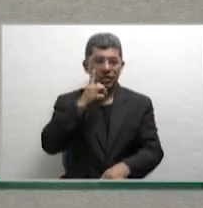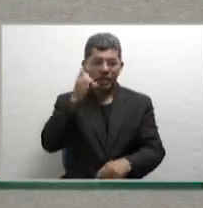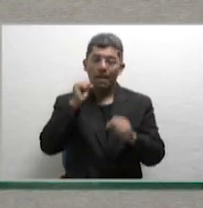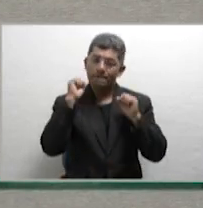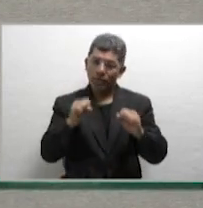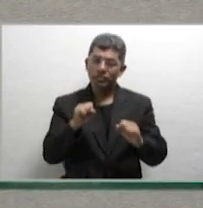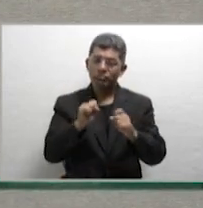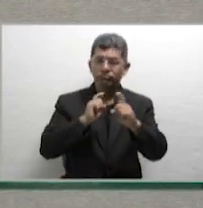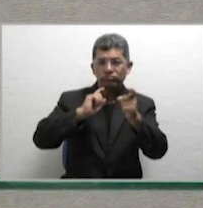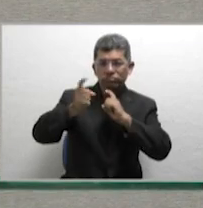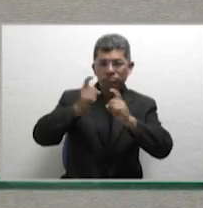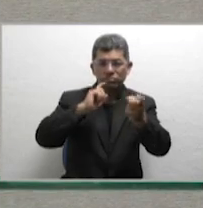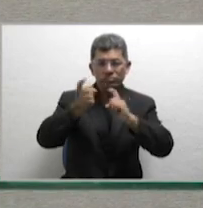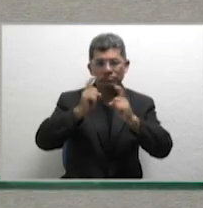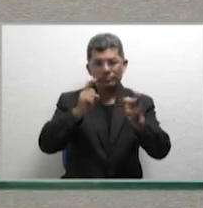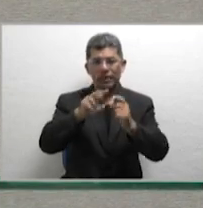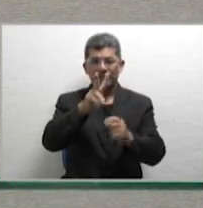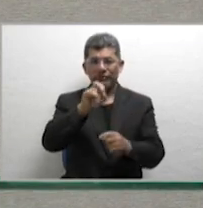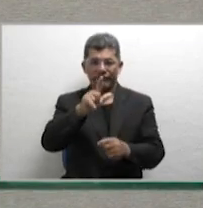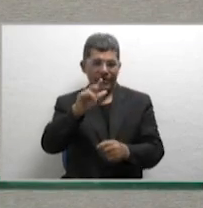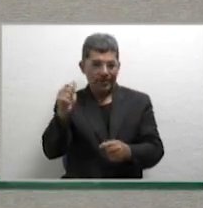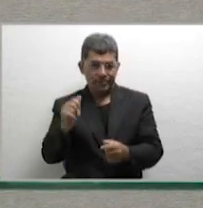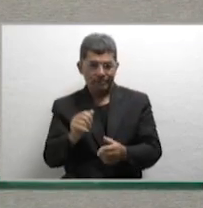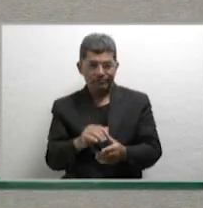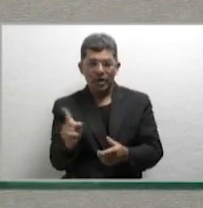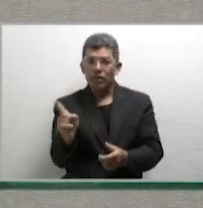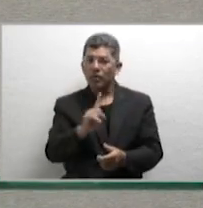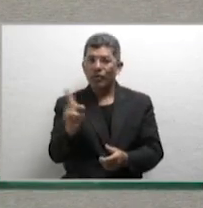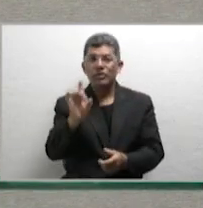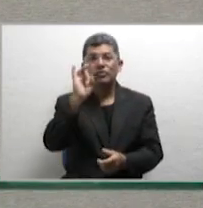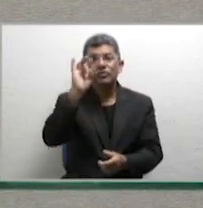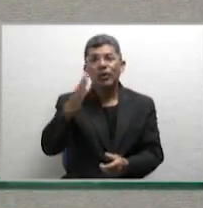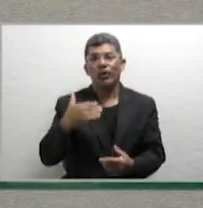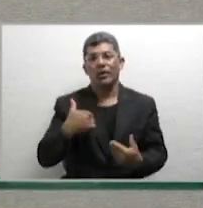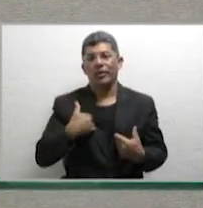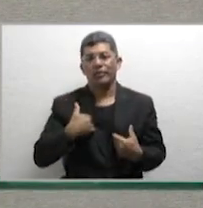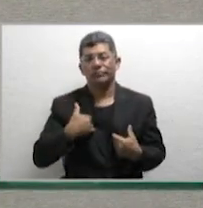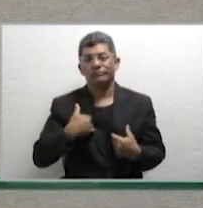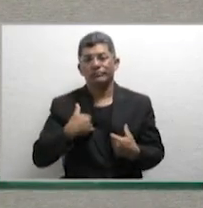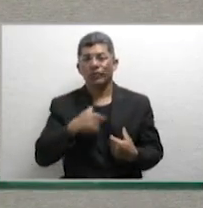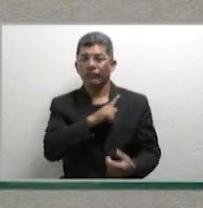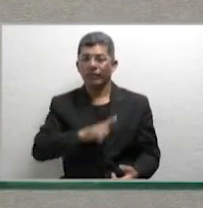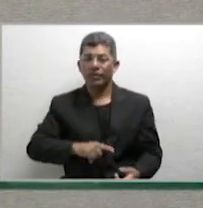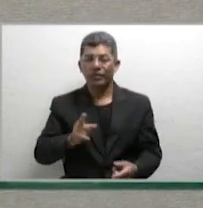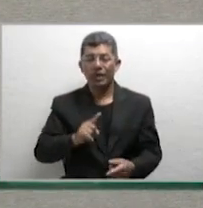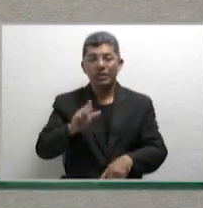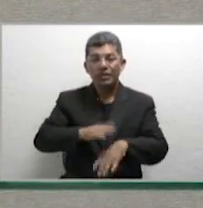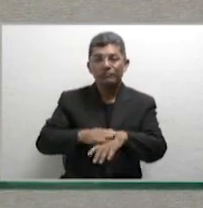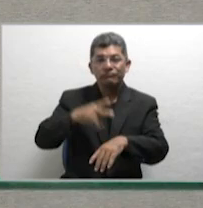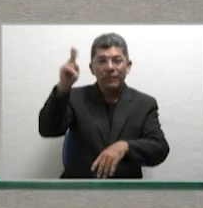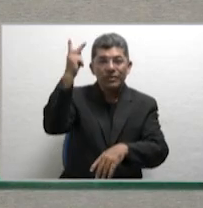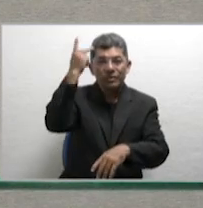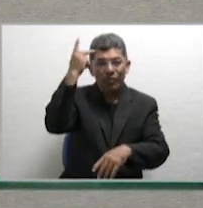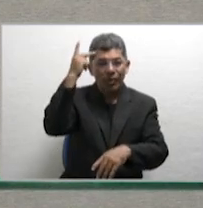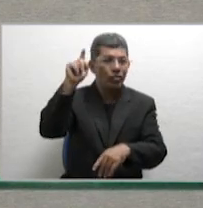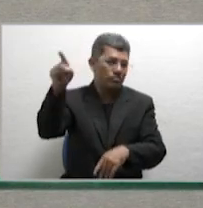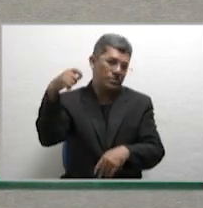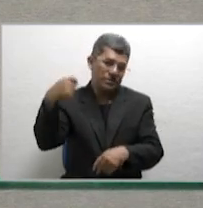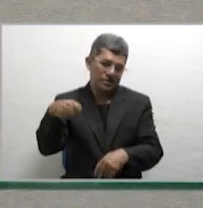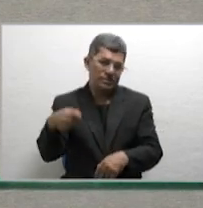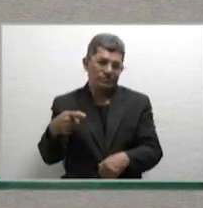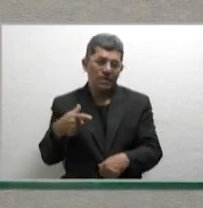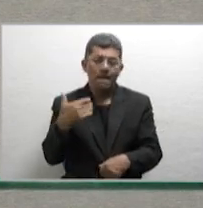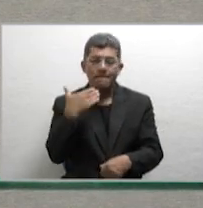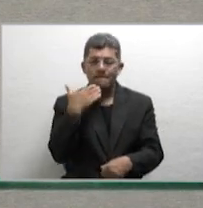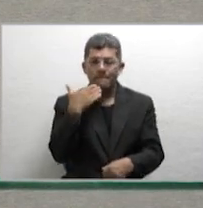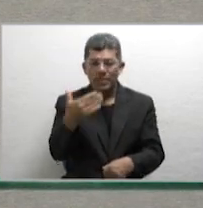pudesse viabilizar essa vaga. Não é algo que depende da gente, porque depende de São Paulo, mas eu quero deixar esse